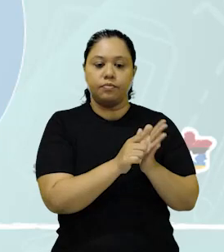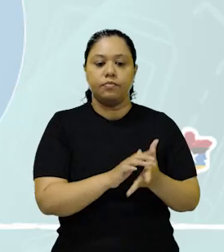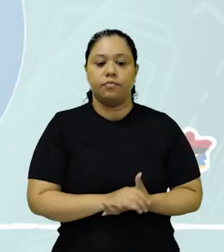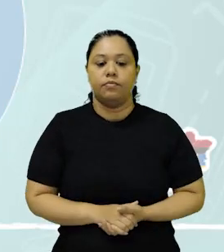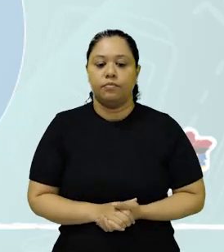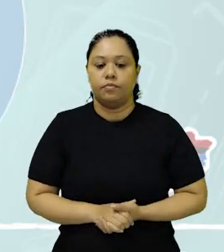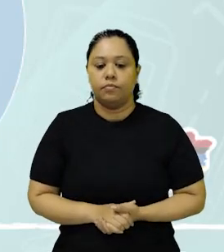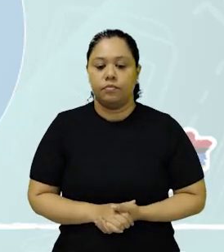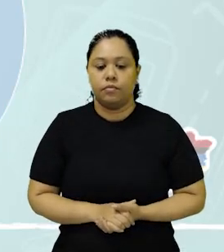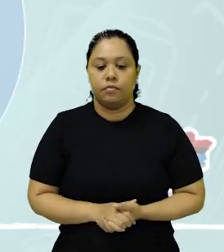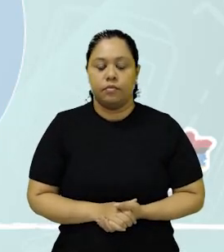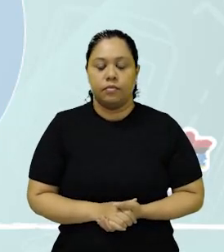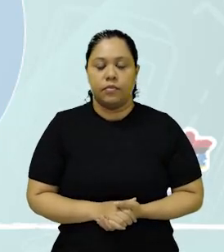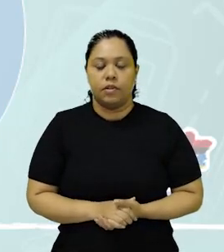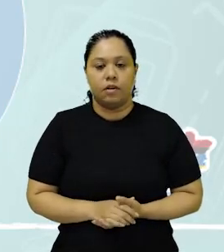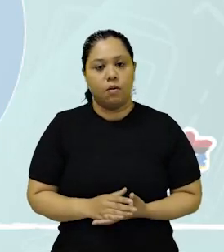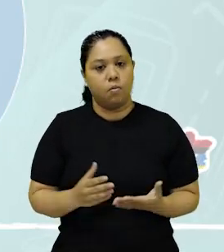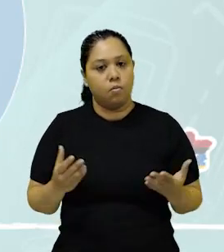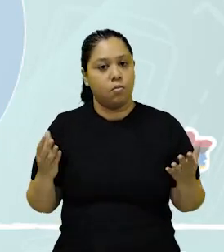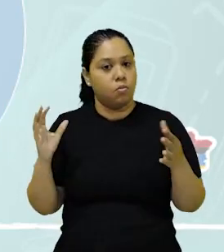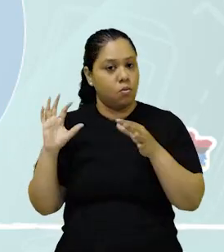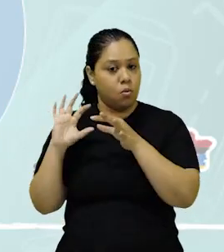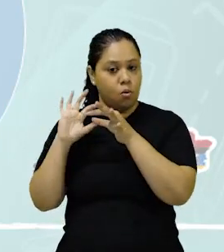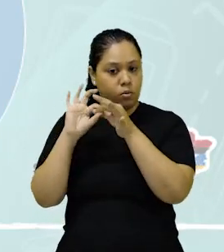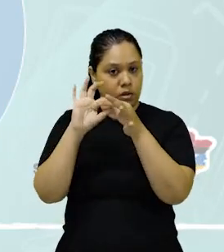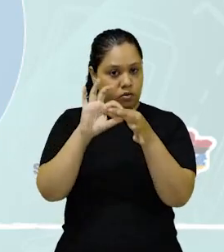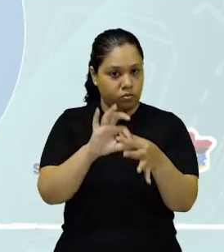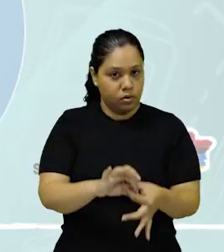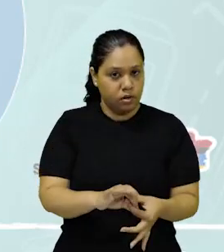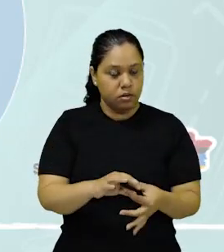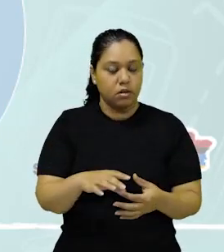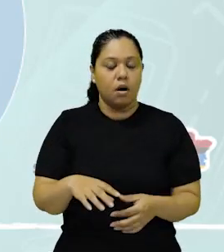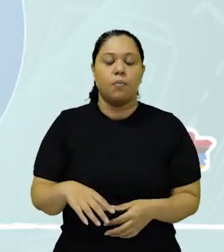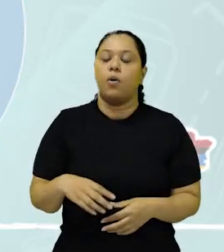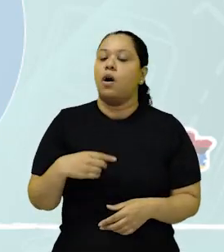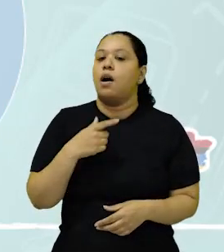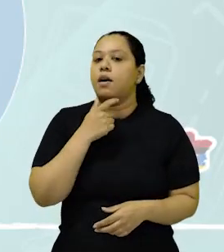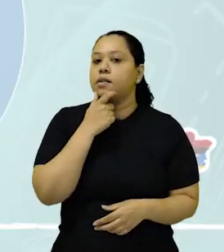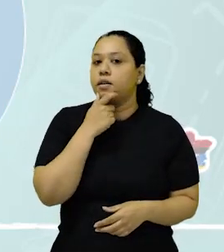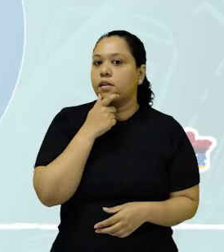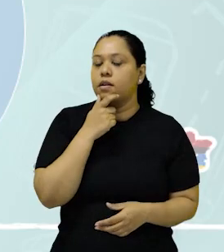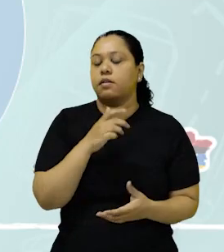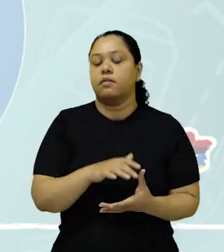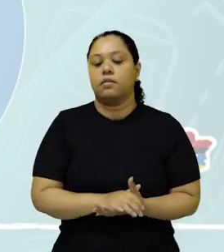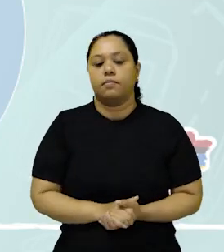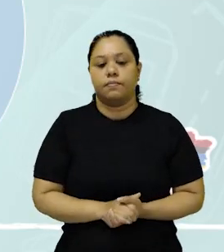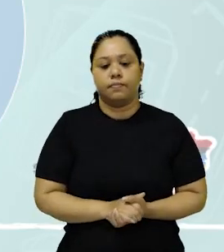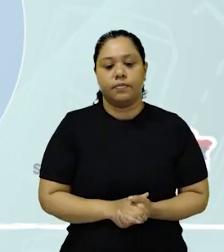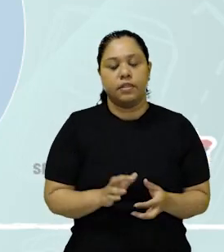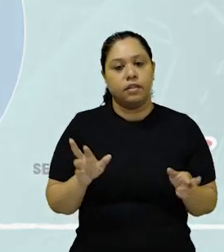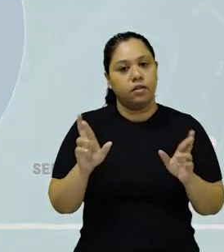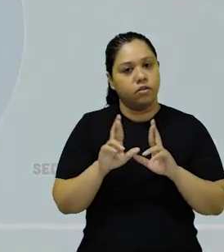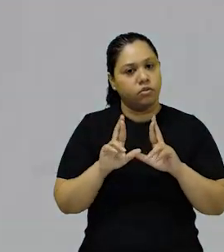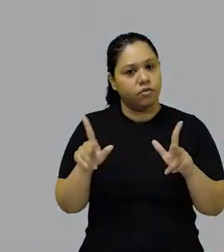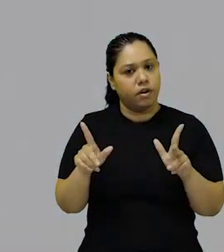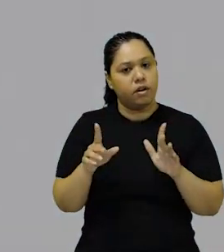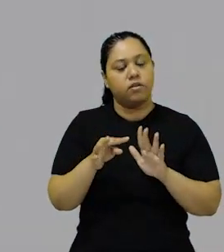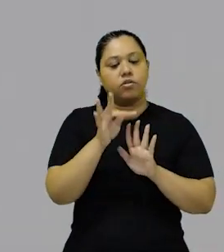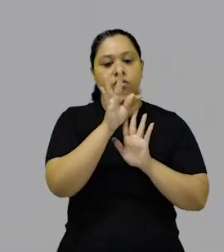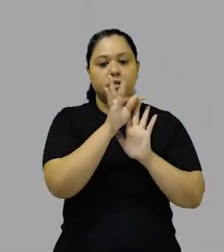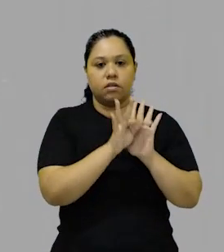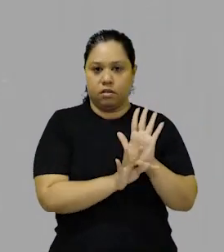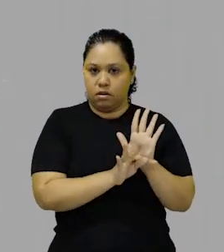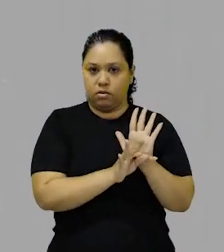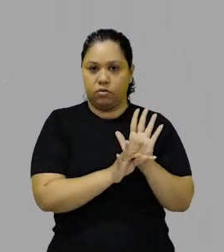trazendo para o conteúdo, nós contextualizamos com a nossa língua inglesa. Né? Então, esses diferentes textos